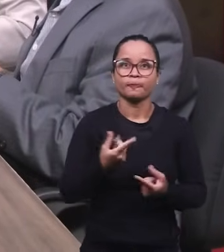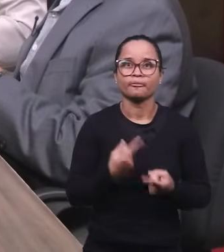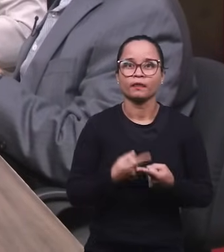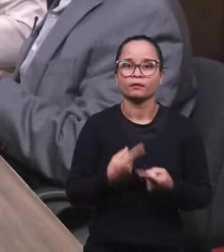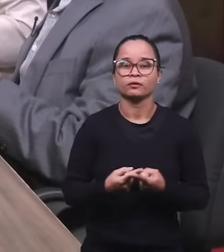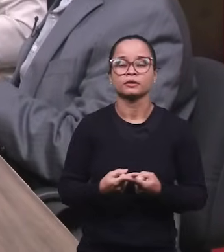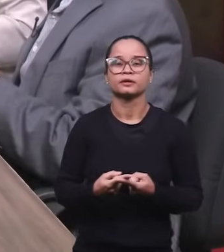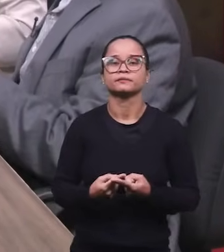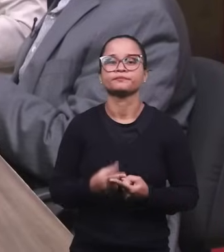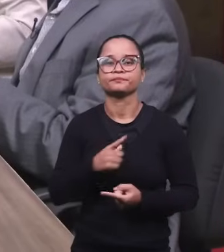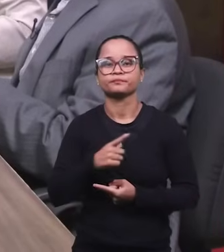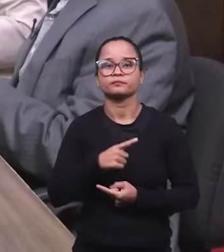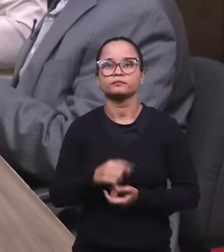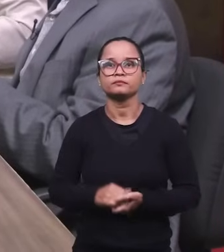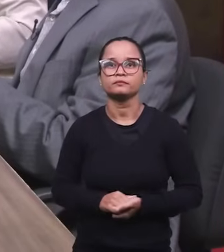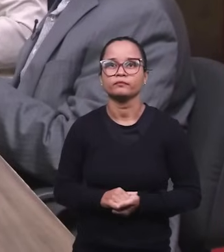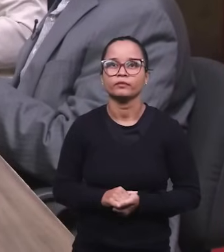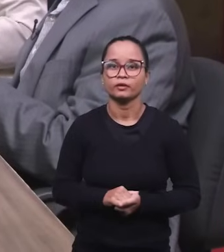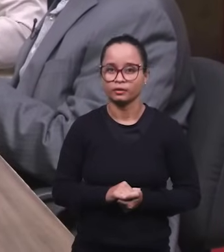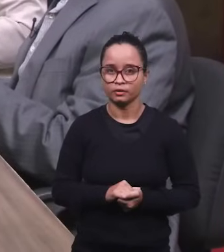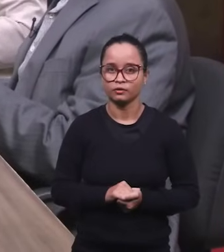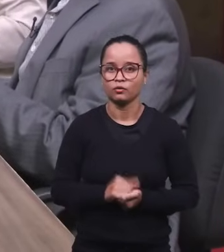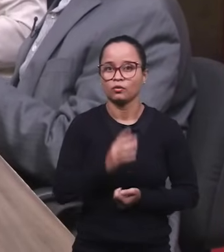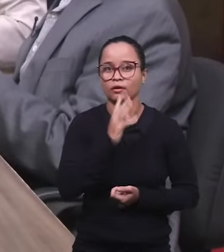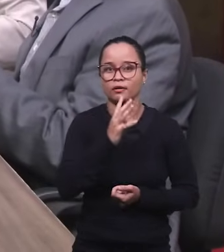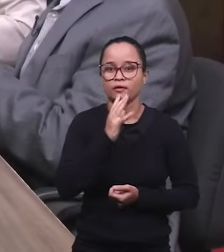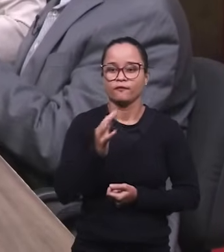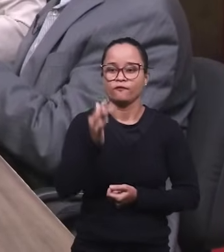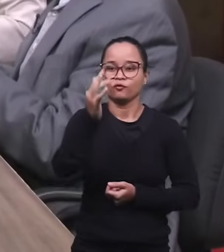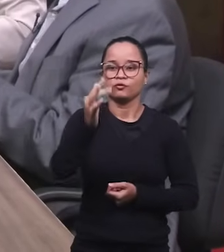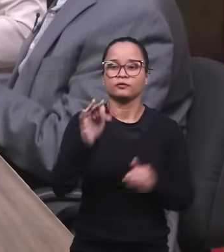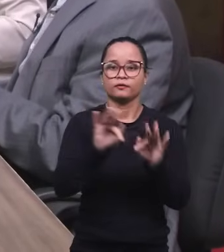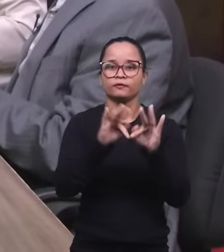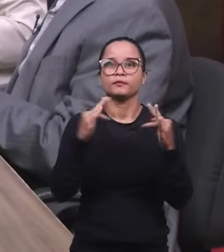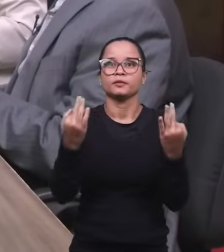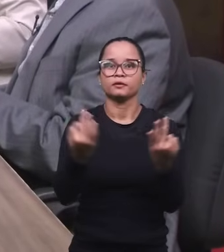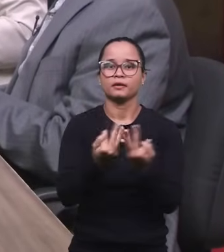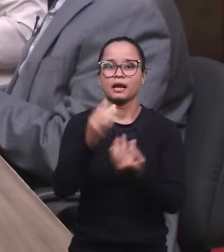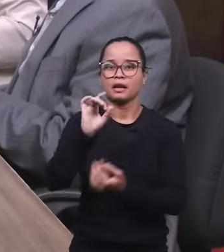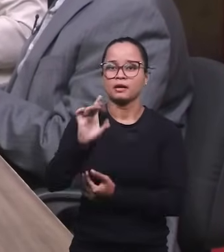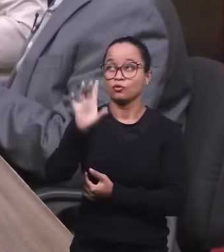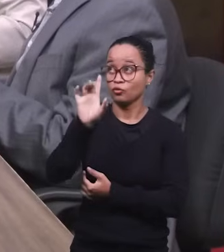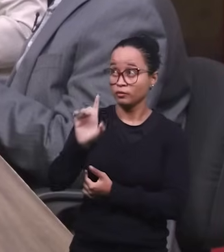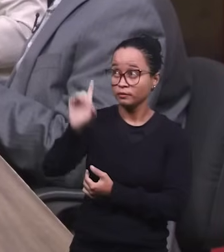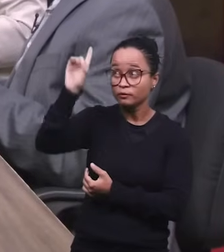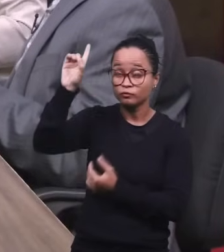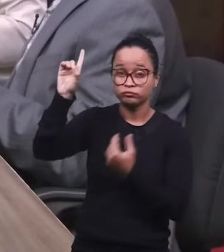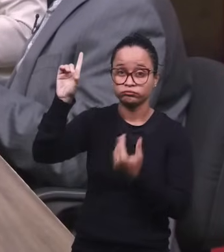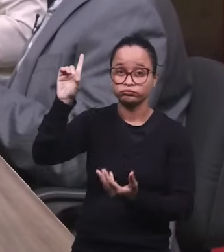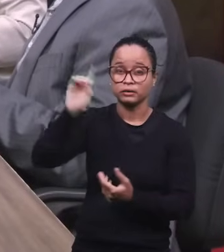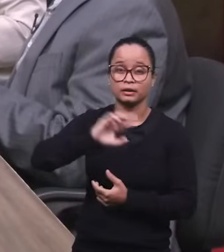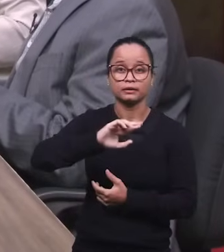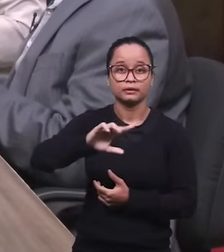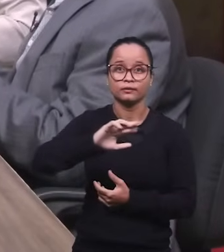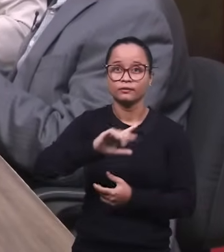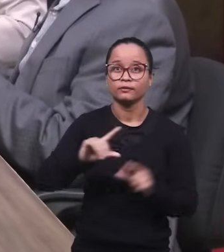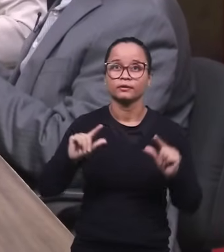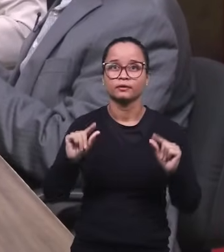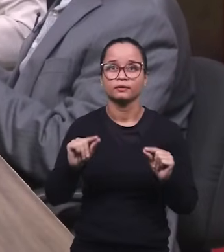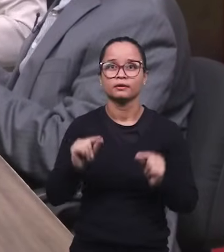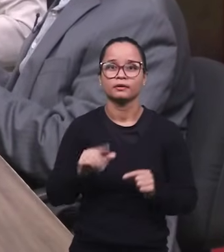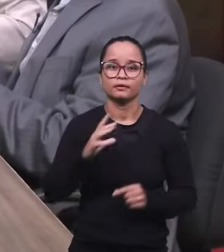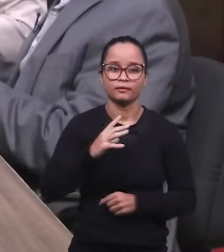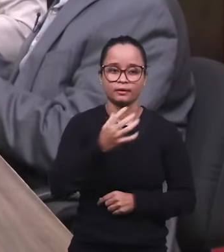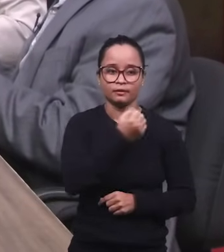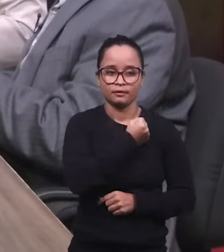tem a onisciência do que é o futuro de uma família é só Deus. Isso. Não é que